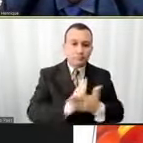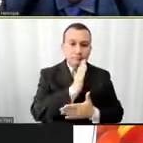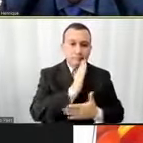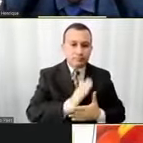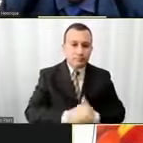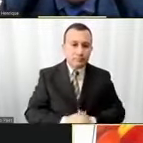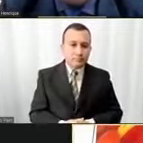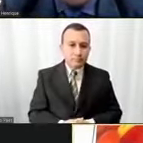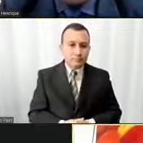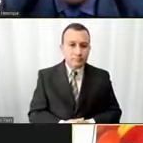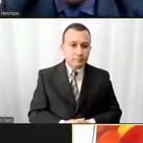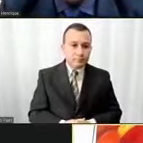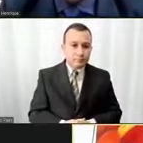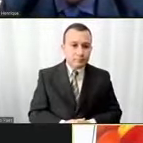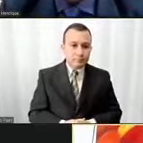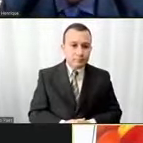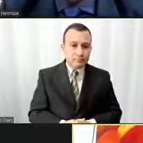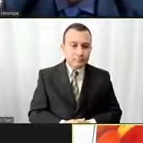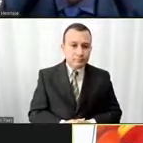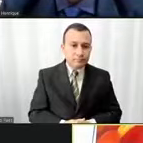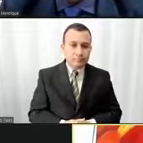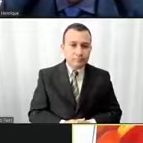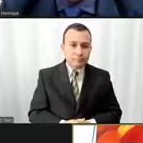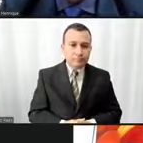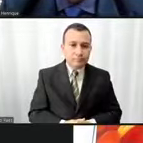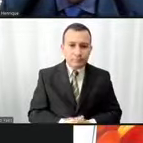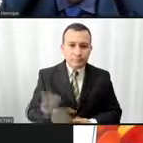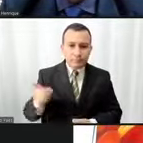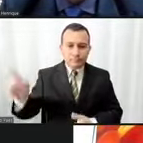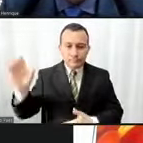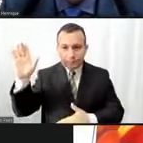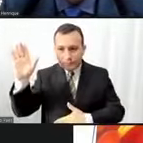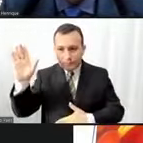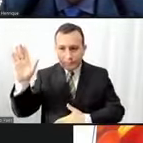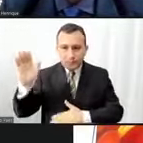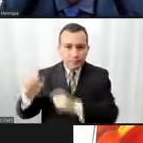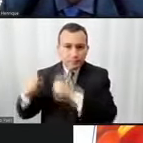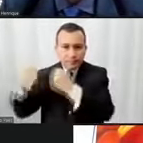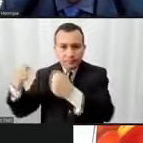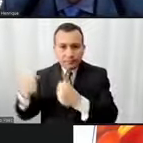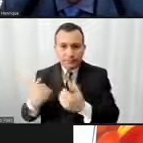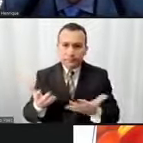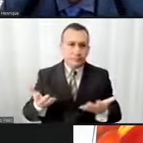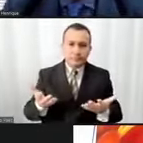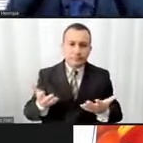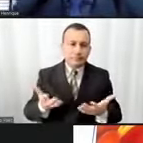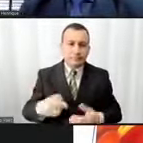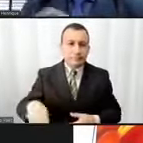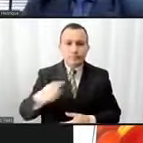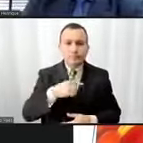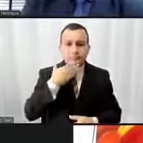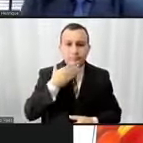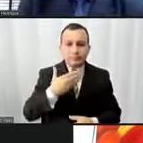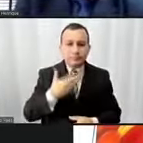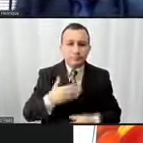É grave. Eu estou dizendo que nós não estamos pedindo aplauso a uma pessoa. Nós estamos pedindo